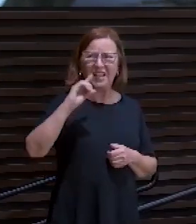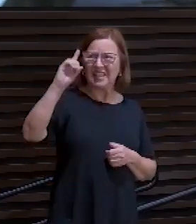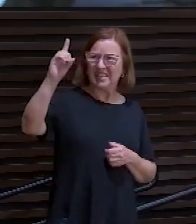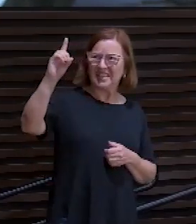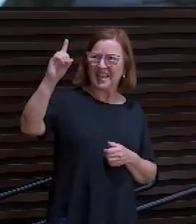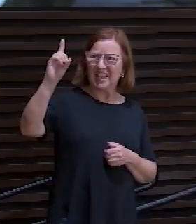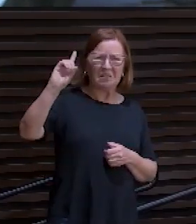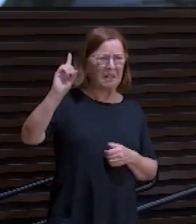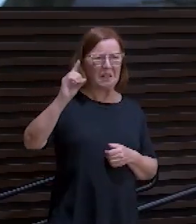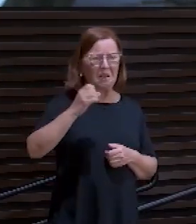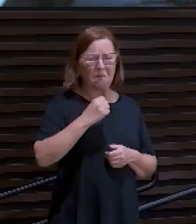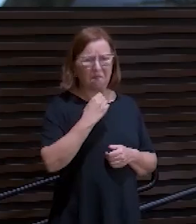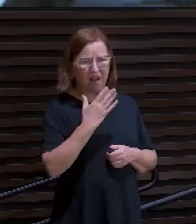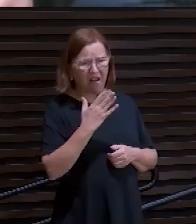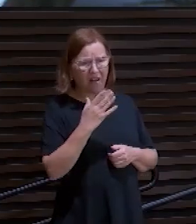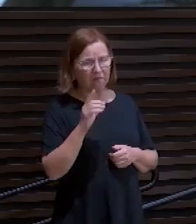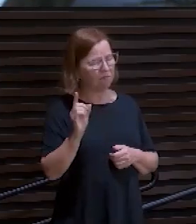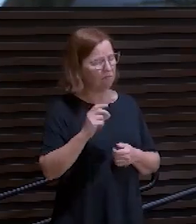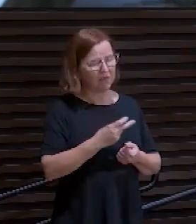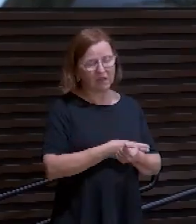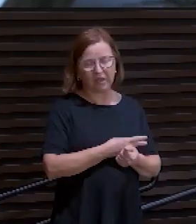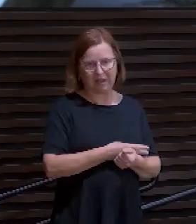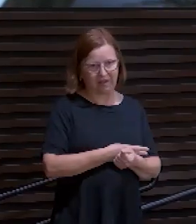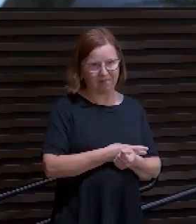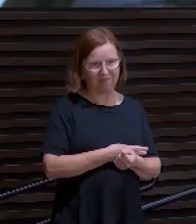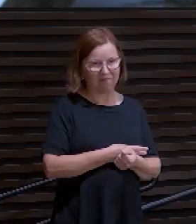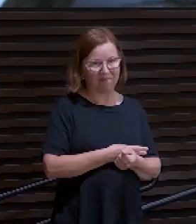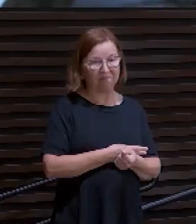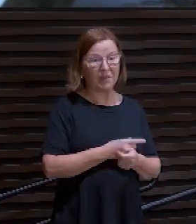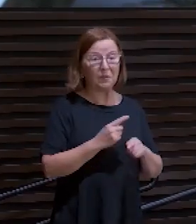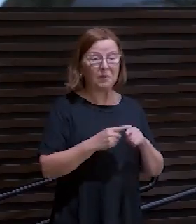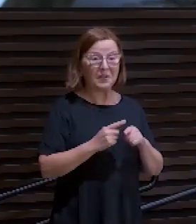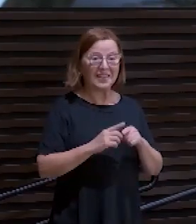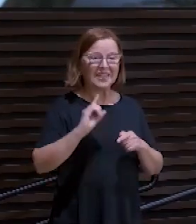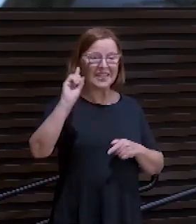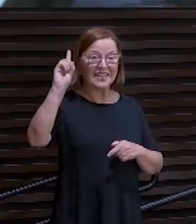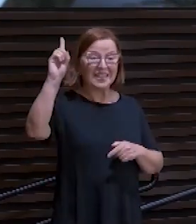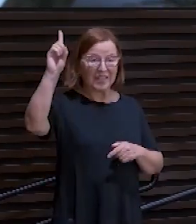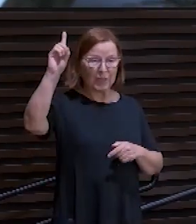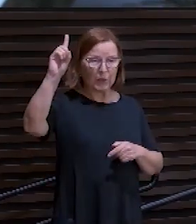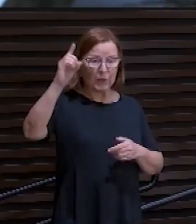bom e tais coisas acontecem? Porque Deus é bom desde o princípio.